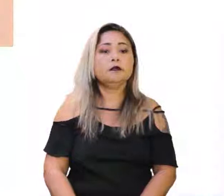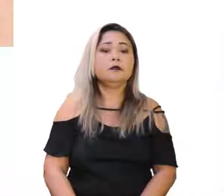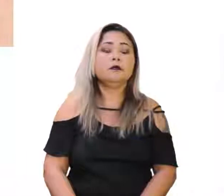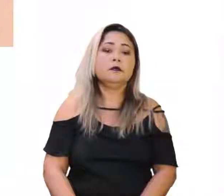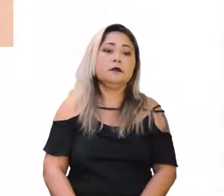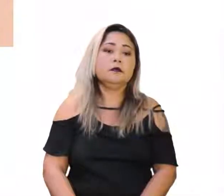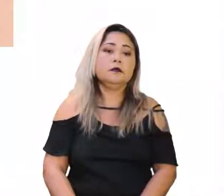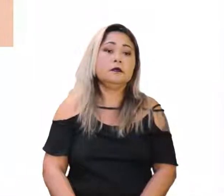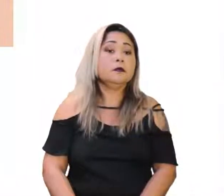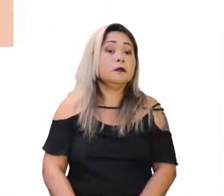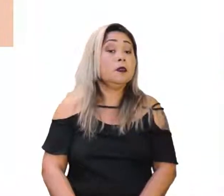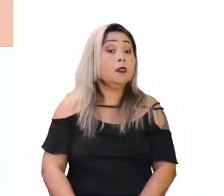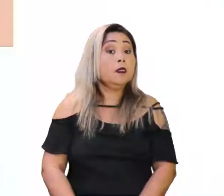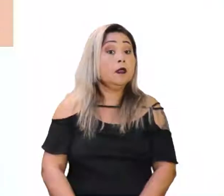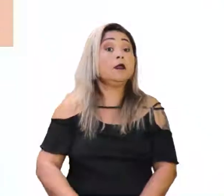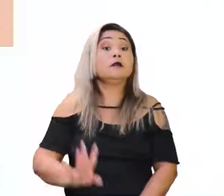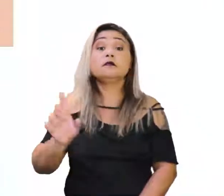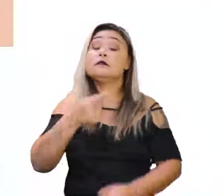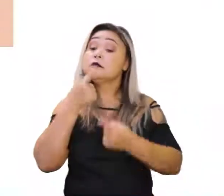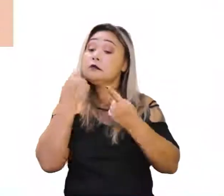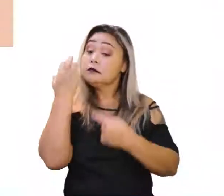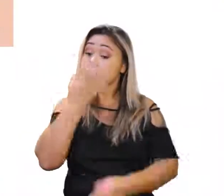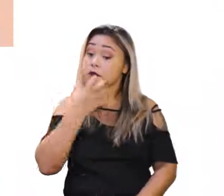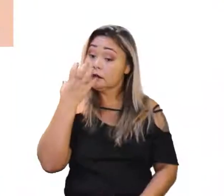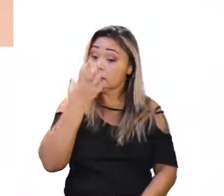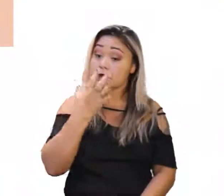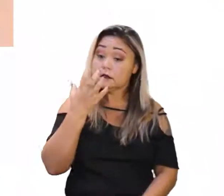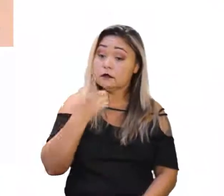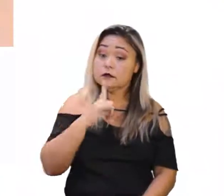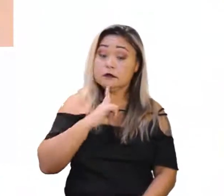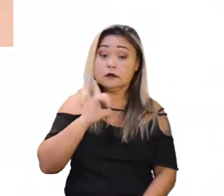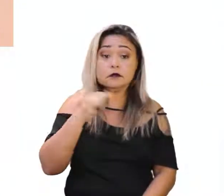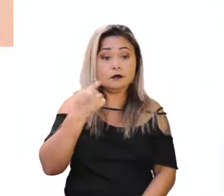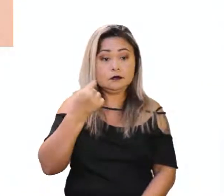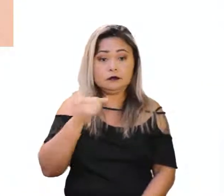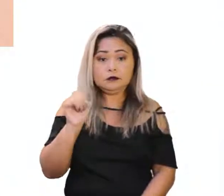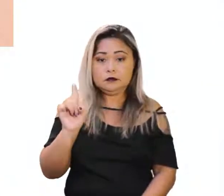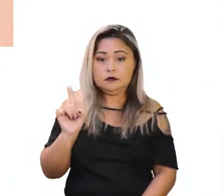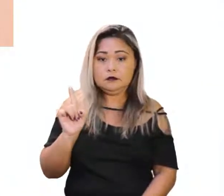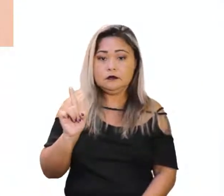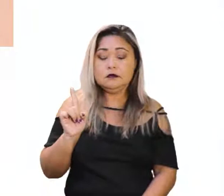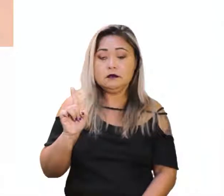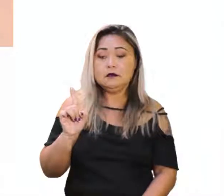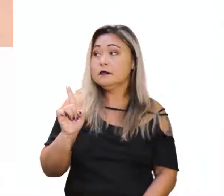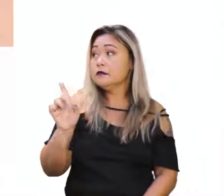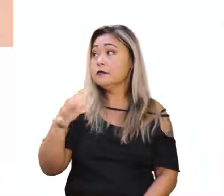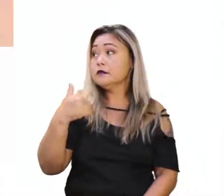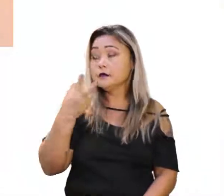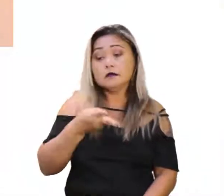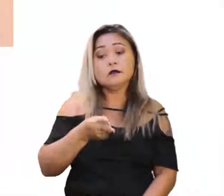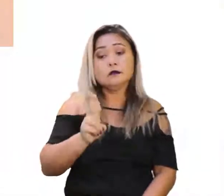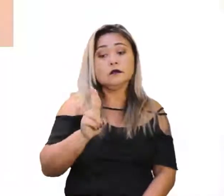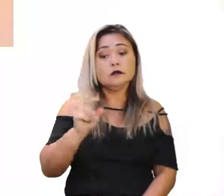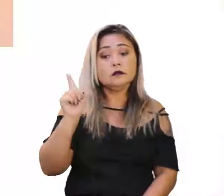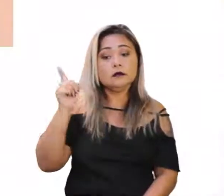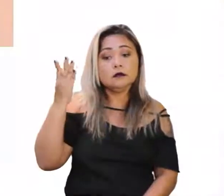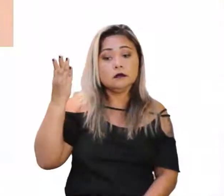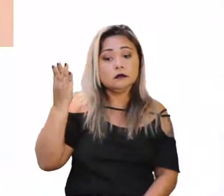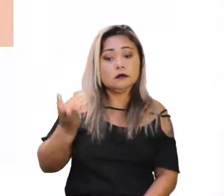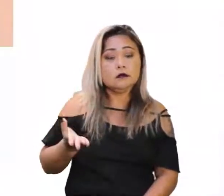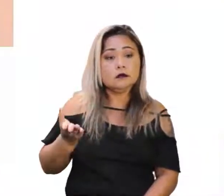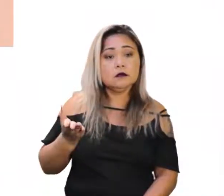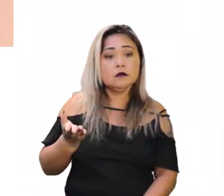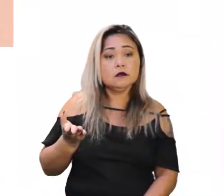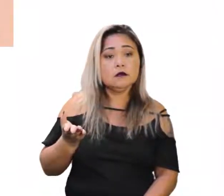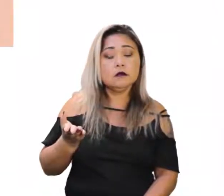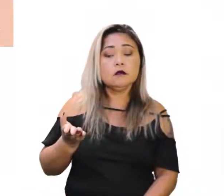temos aqui. Sobre as canções. Nós não vamos cantar essas canções, mas aí sempre eu trago, né, essas